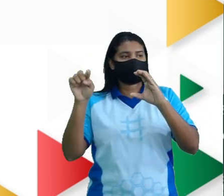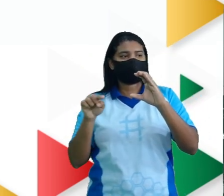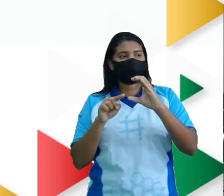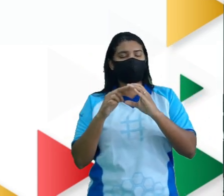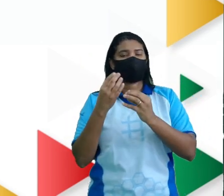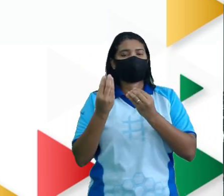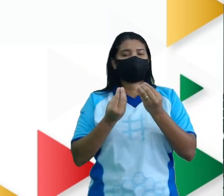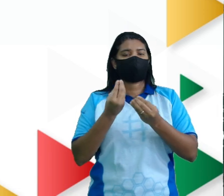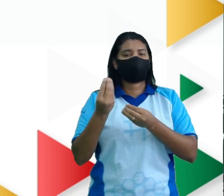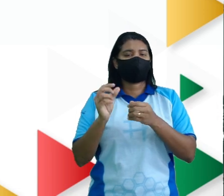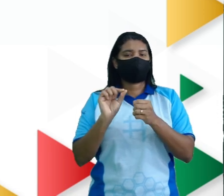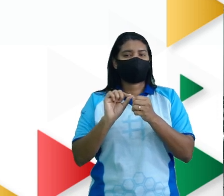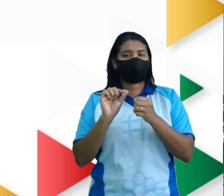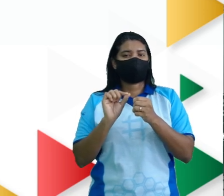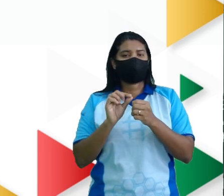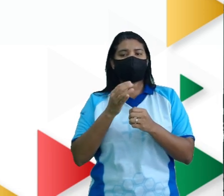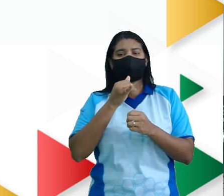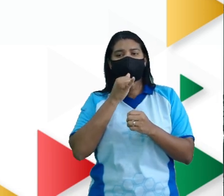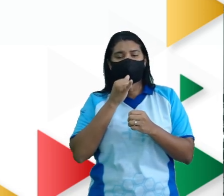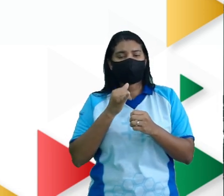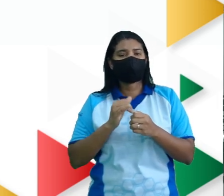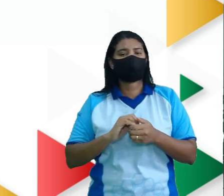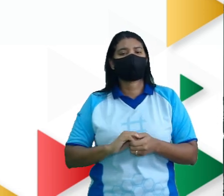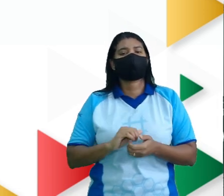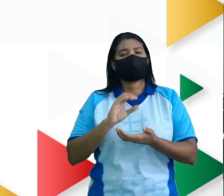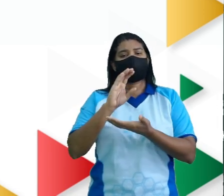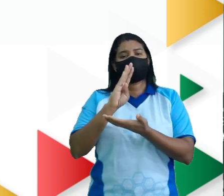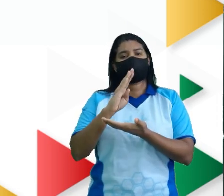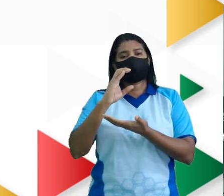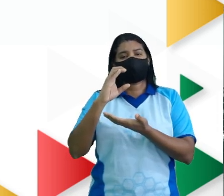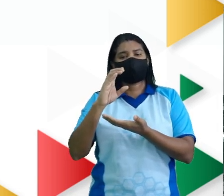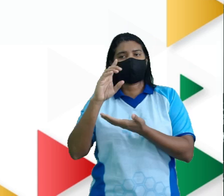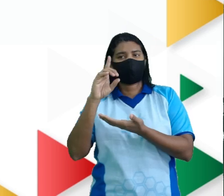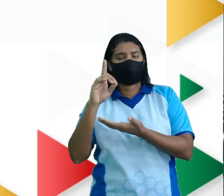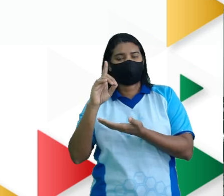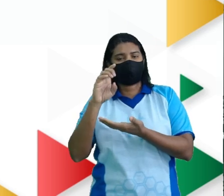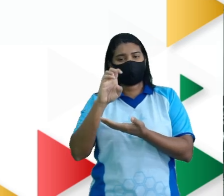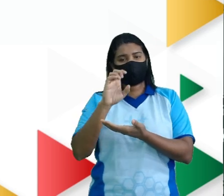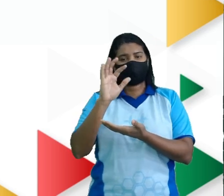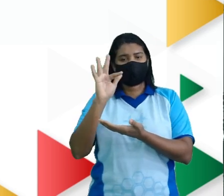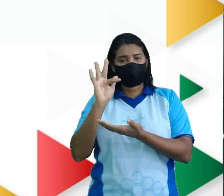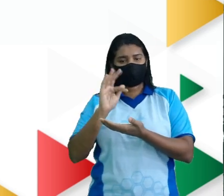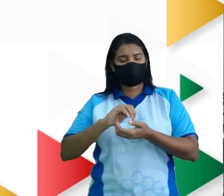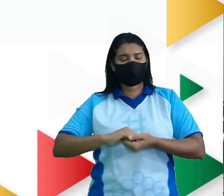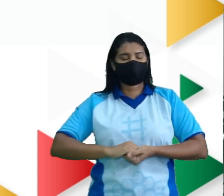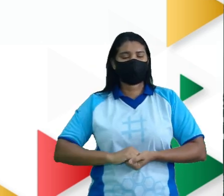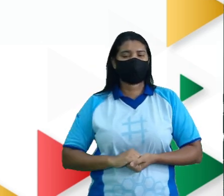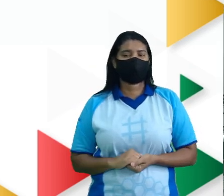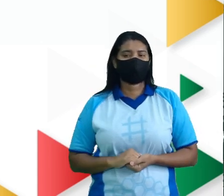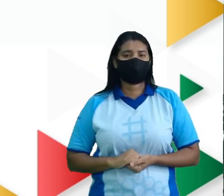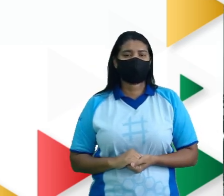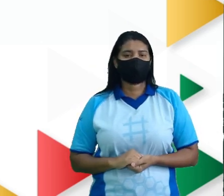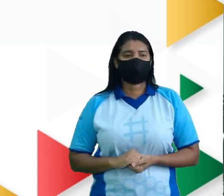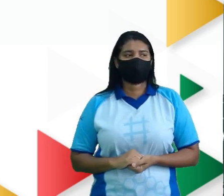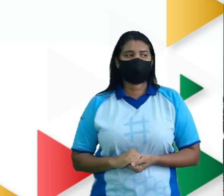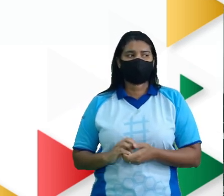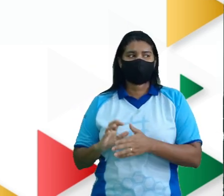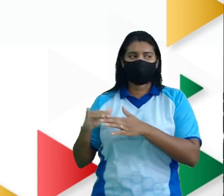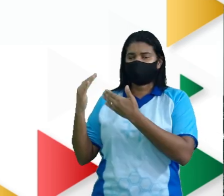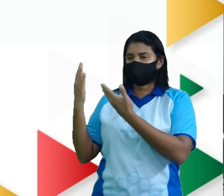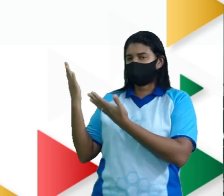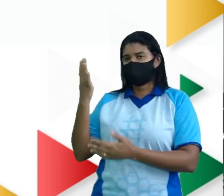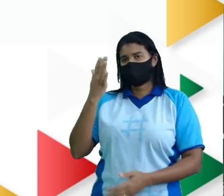se eu tivesse feito aqueles cortezinhos de B, C, D, E e F, tá vendo? Então, essa é a